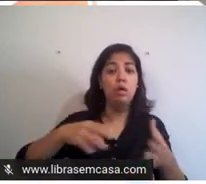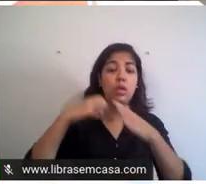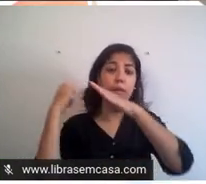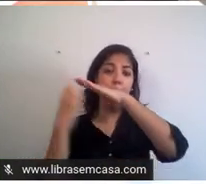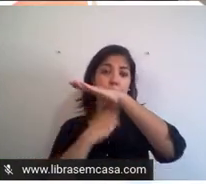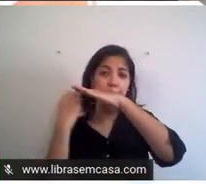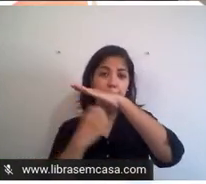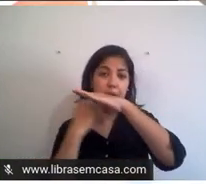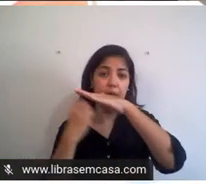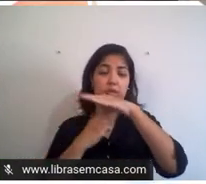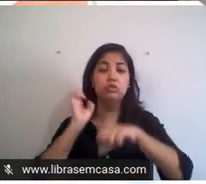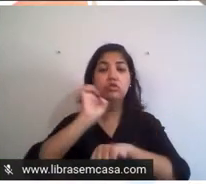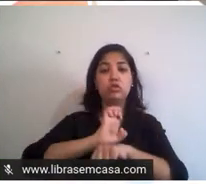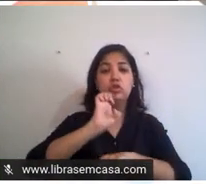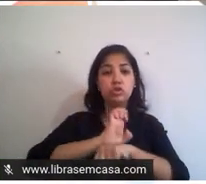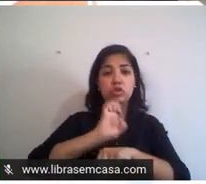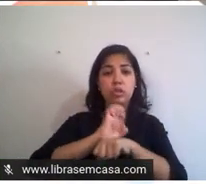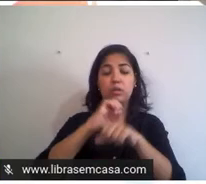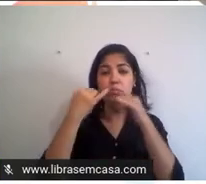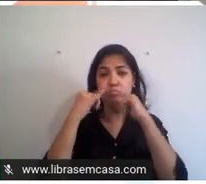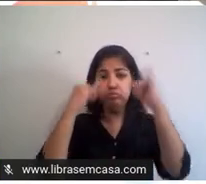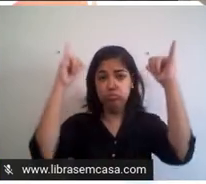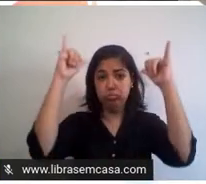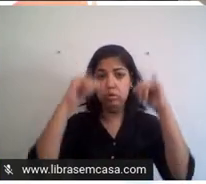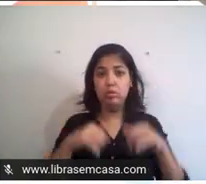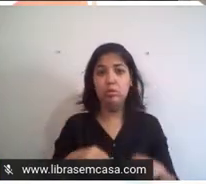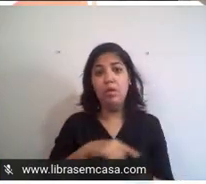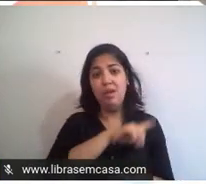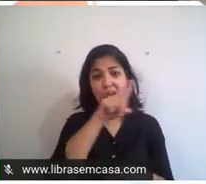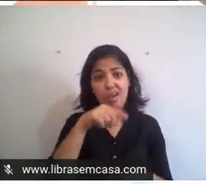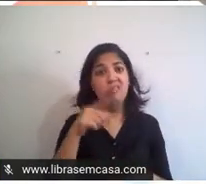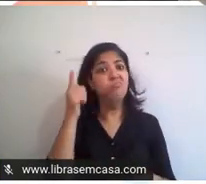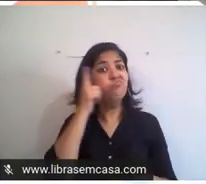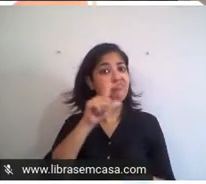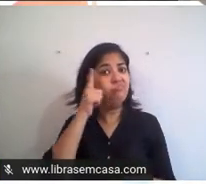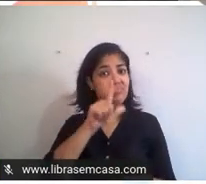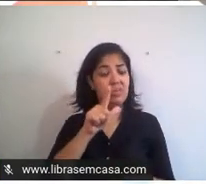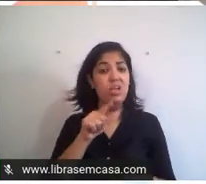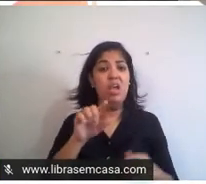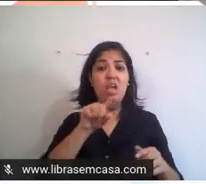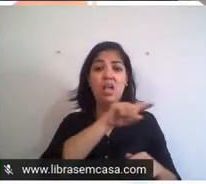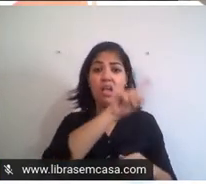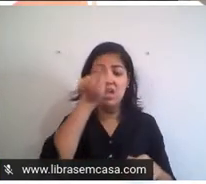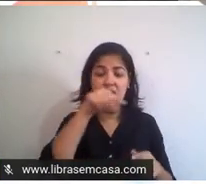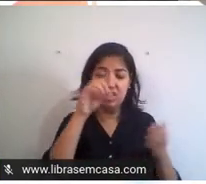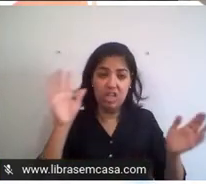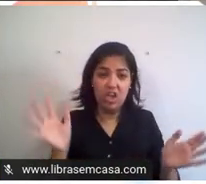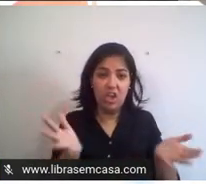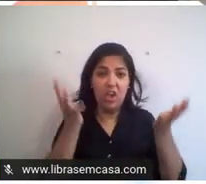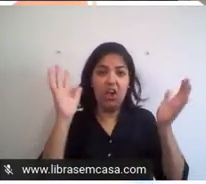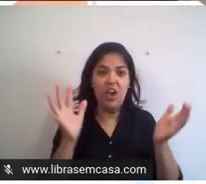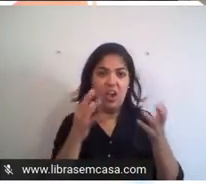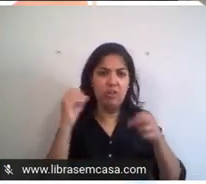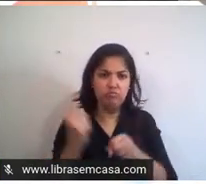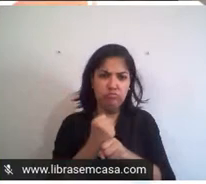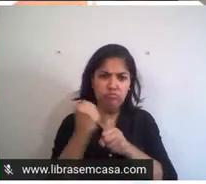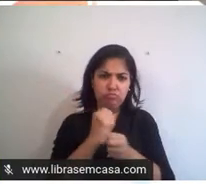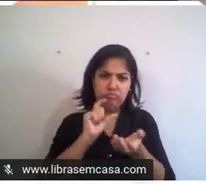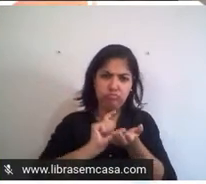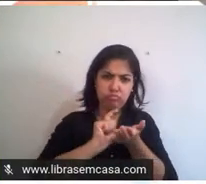de eletricidade. Isso eles ganham muito, porque não precisam investir eles mesmos mais em construir gigantescas